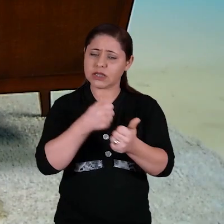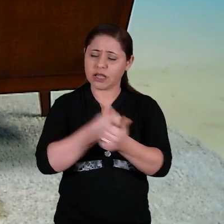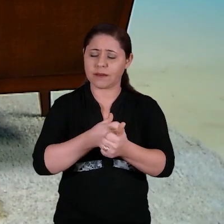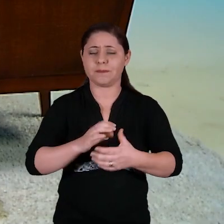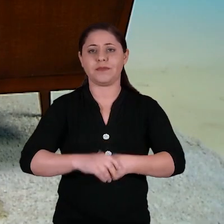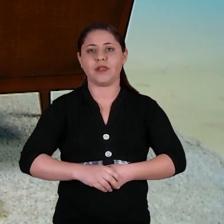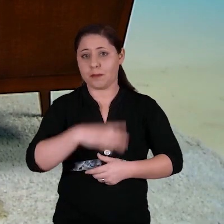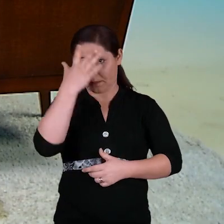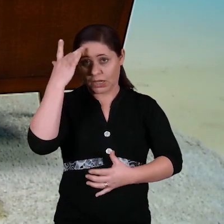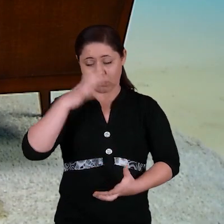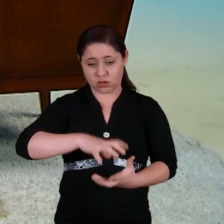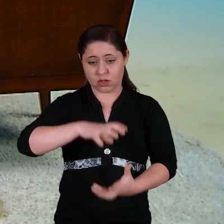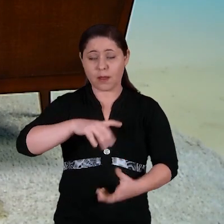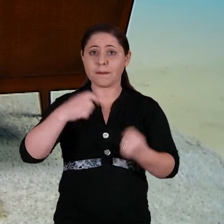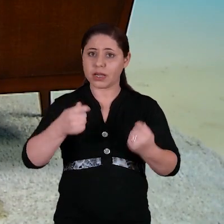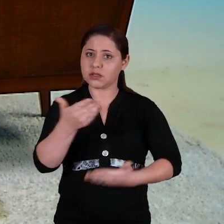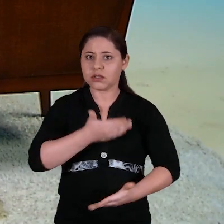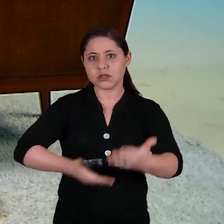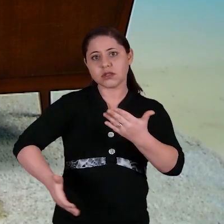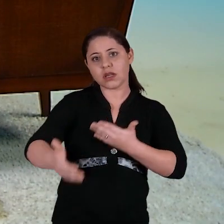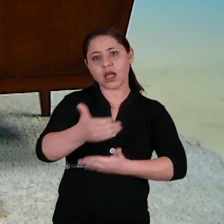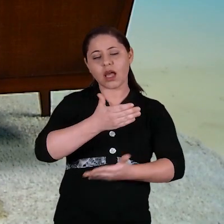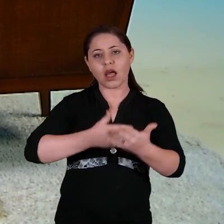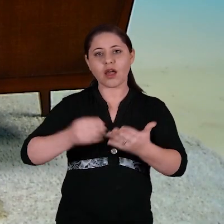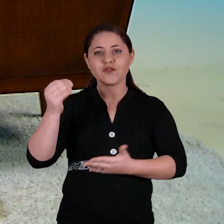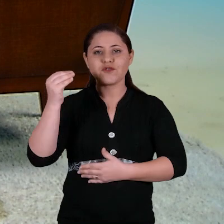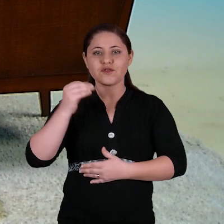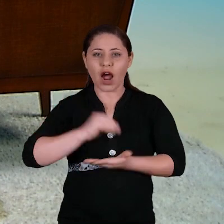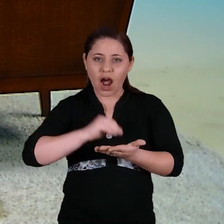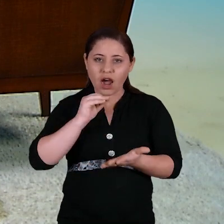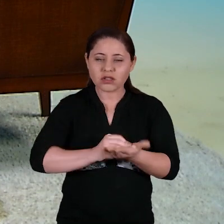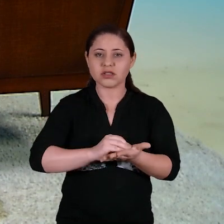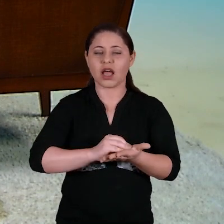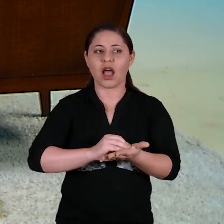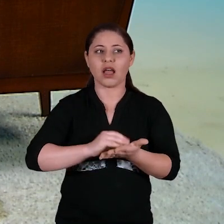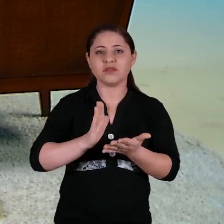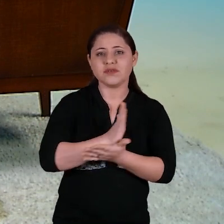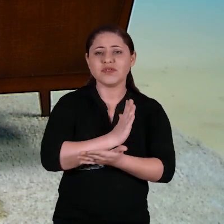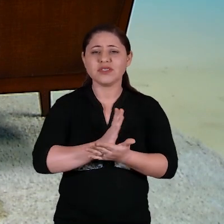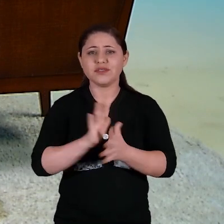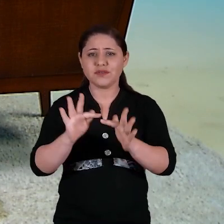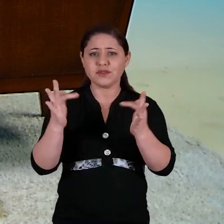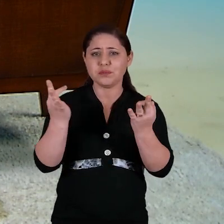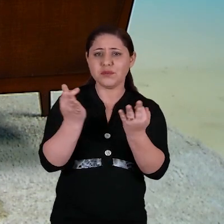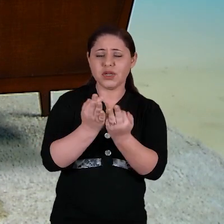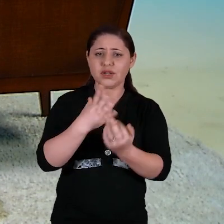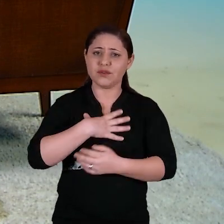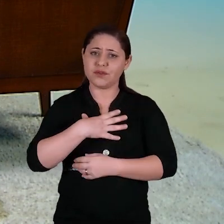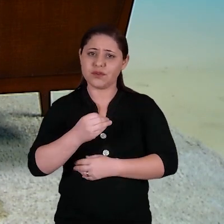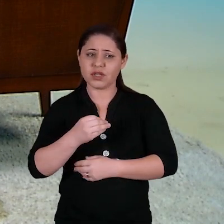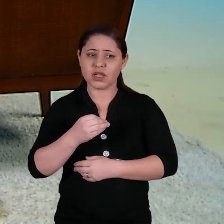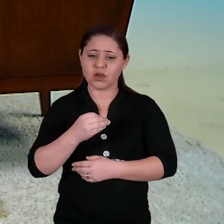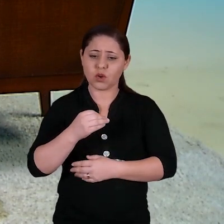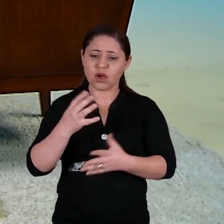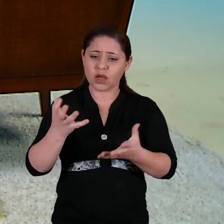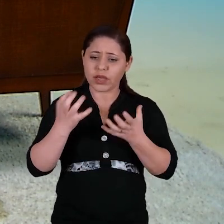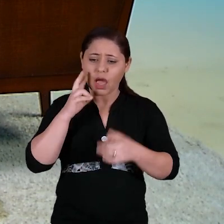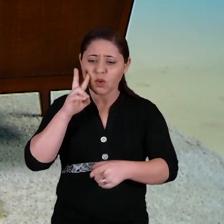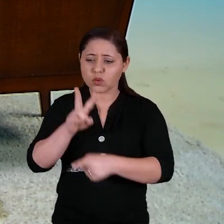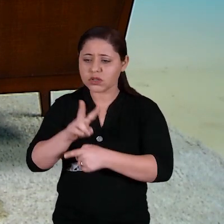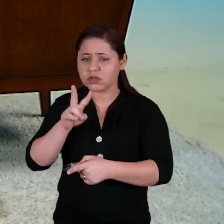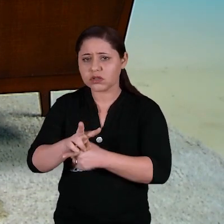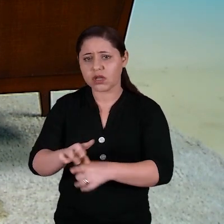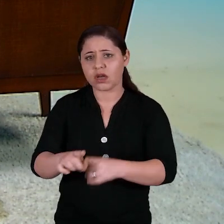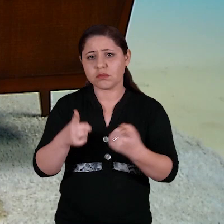essa necessidade de interação. Eu acredito que tem muitos filhos, muitos parentes que querem cuidar, têm toda a boa vontade, mas